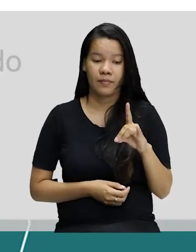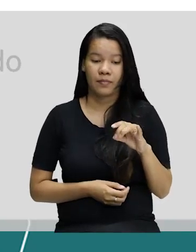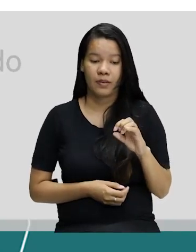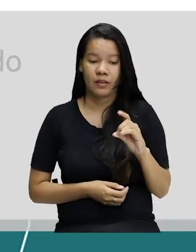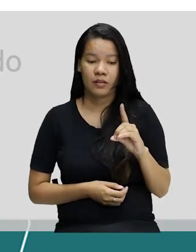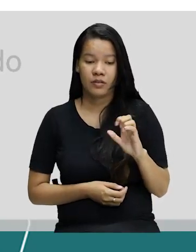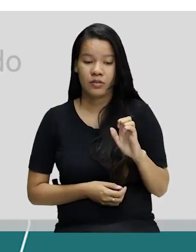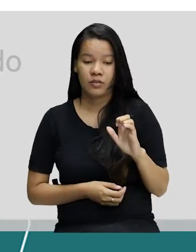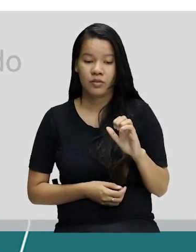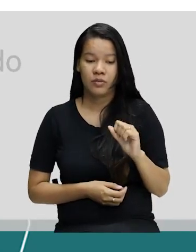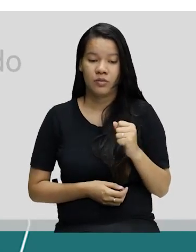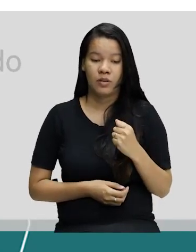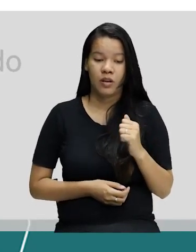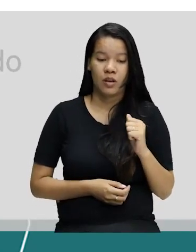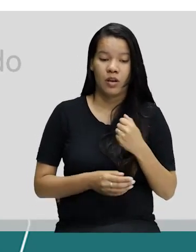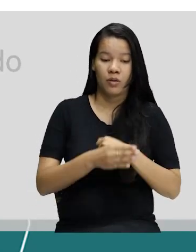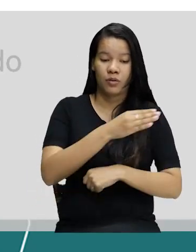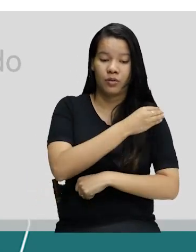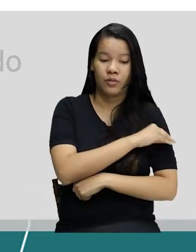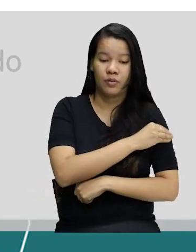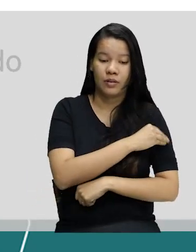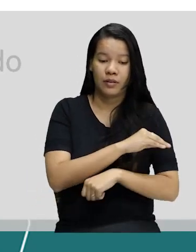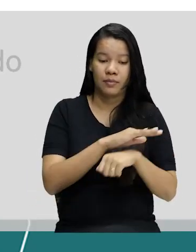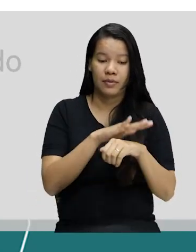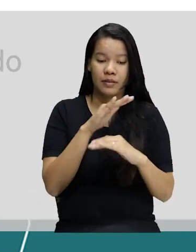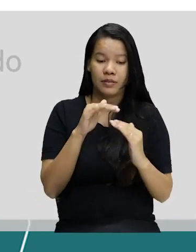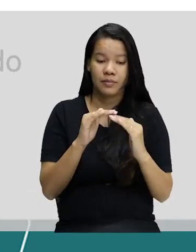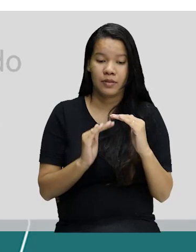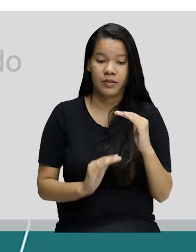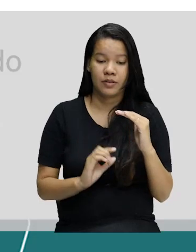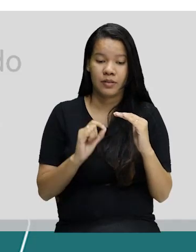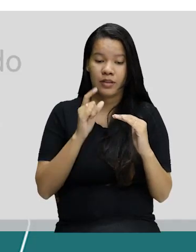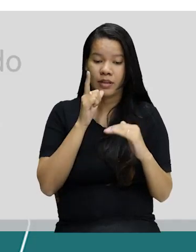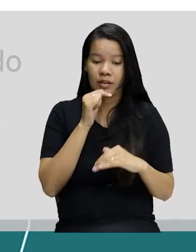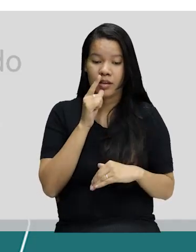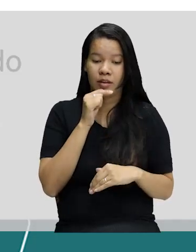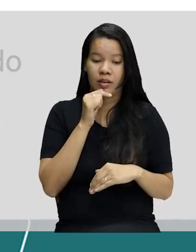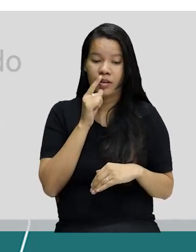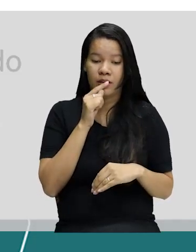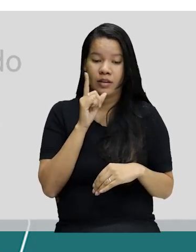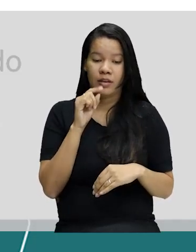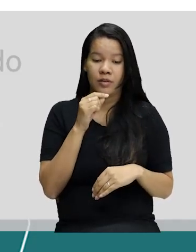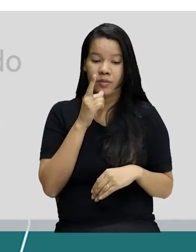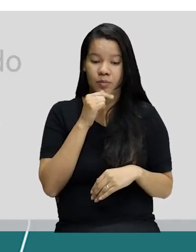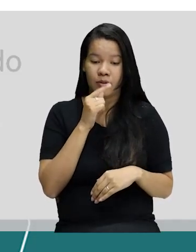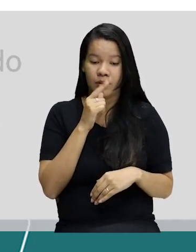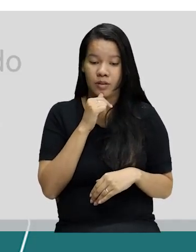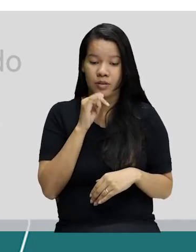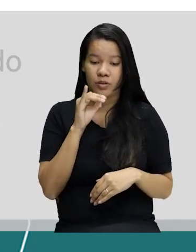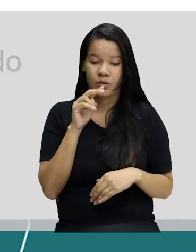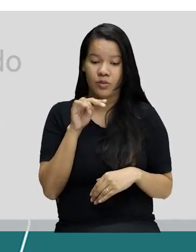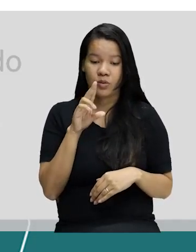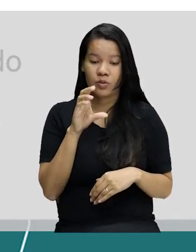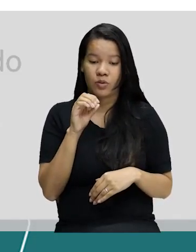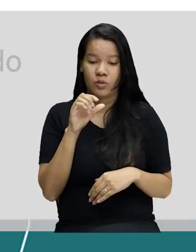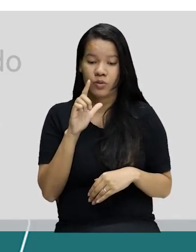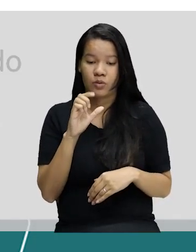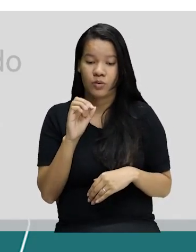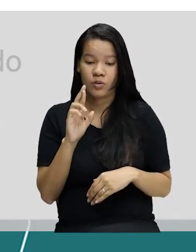certo? Ele é um líquido, né? Quando os álcools estiverem no estado líquido, ele é um líquido incolor,